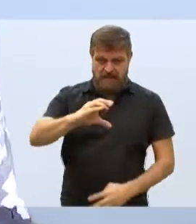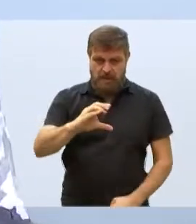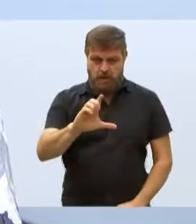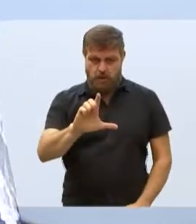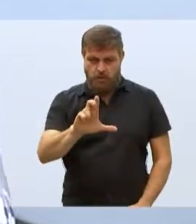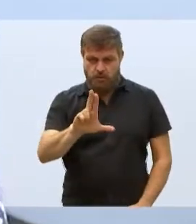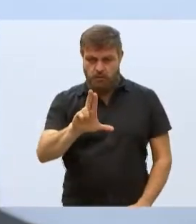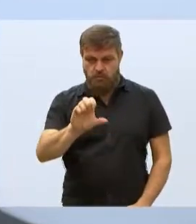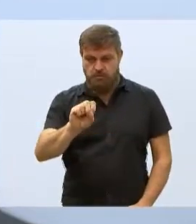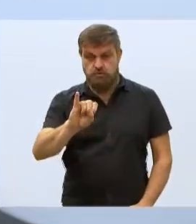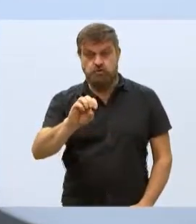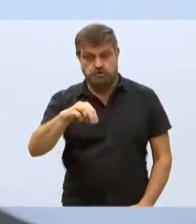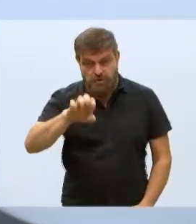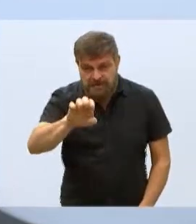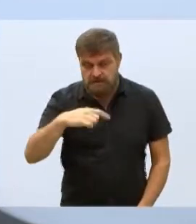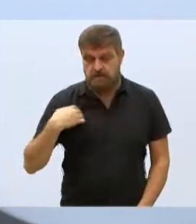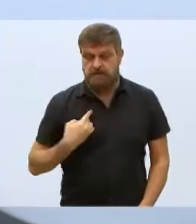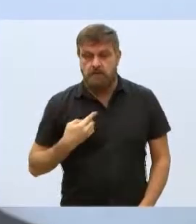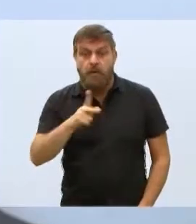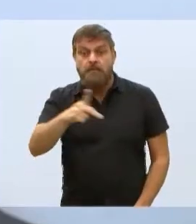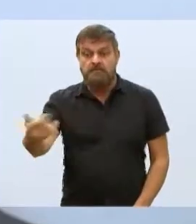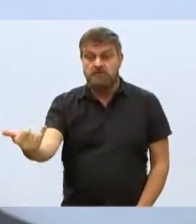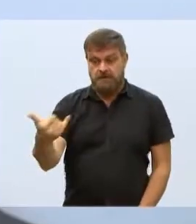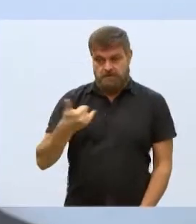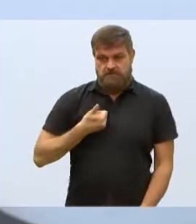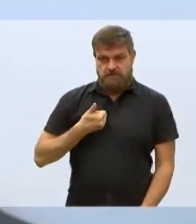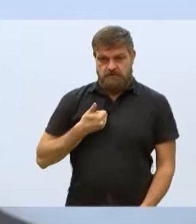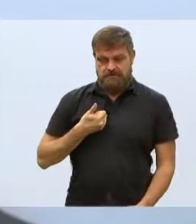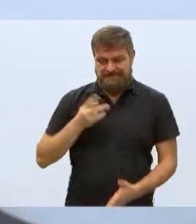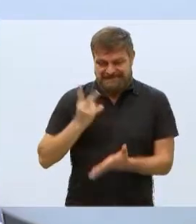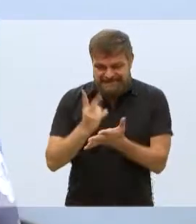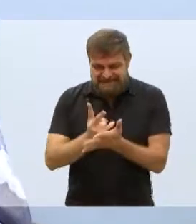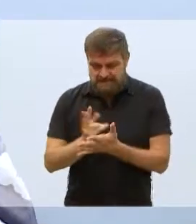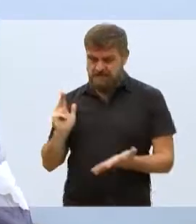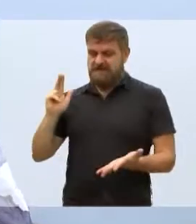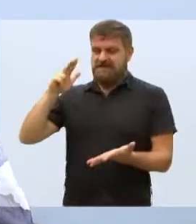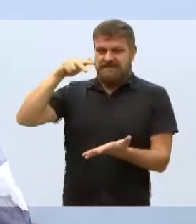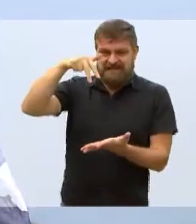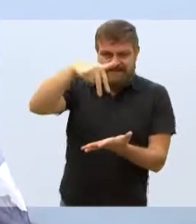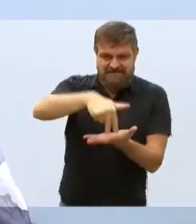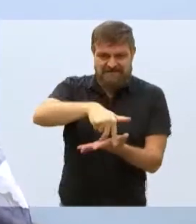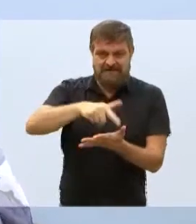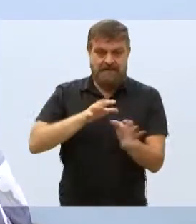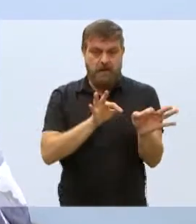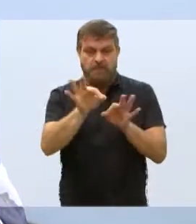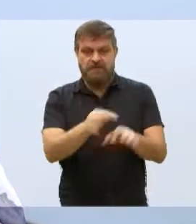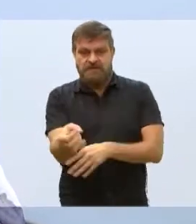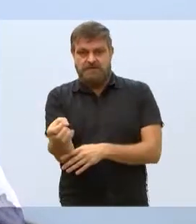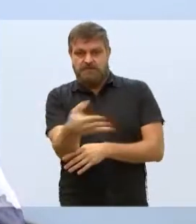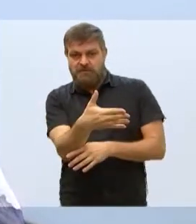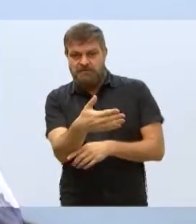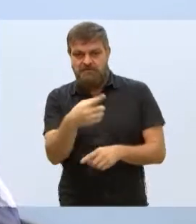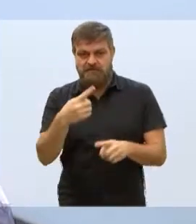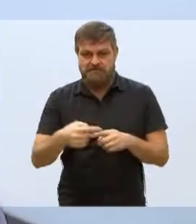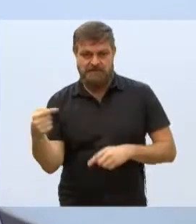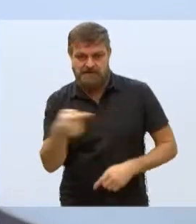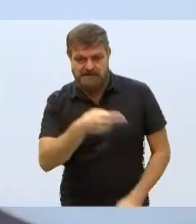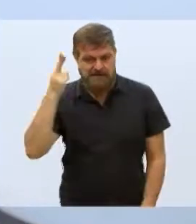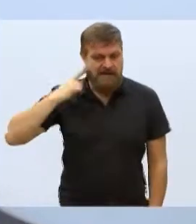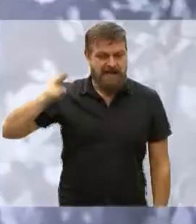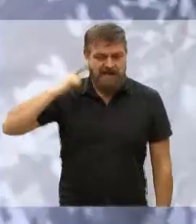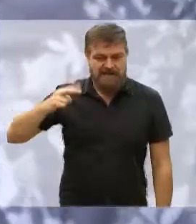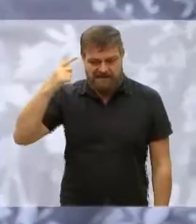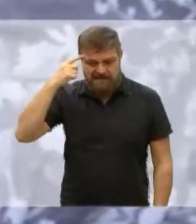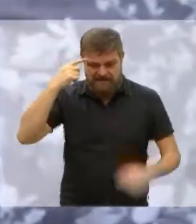um dos professores disse o seguinte, que todas as vezes que ele vem para cá, surge um projeto novo, porque a cabeça